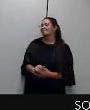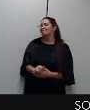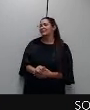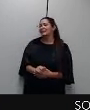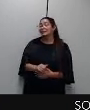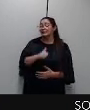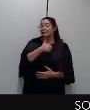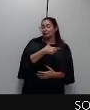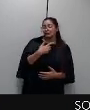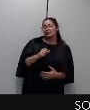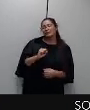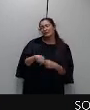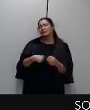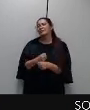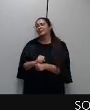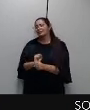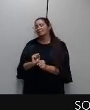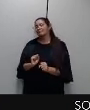anos